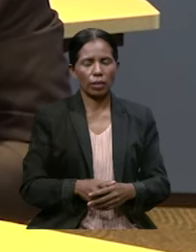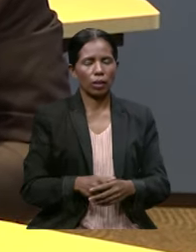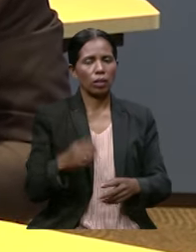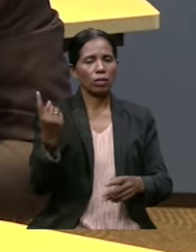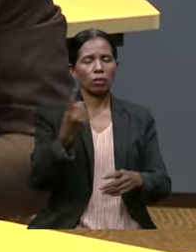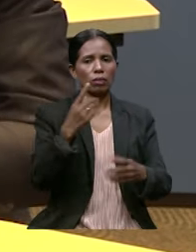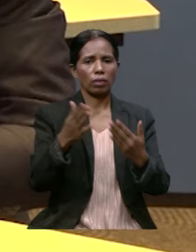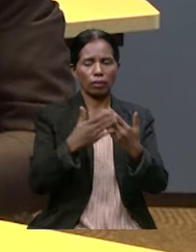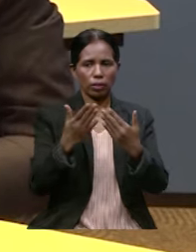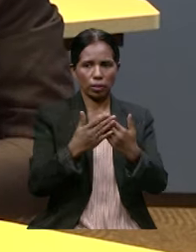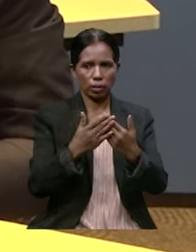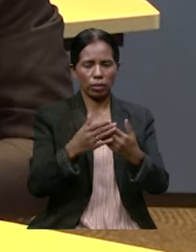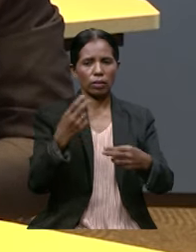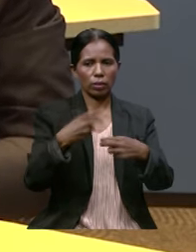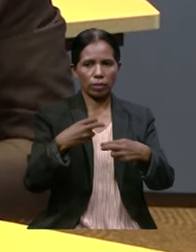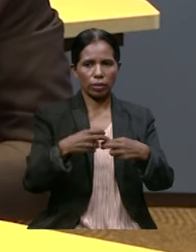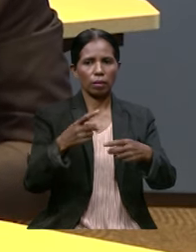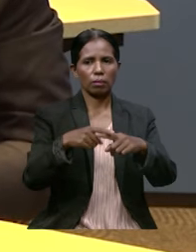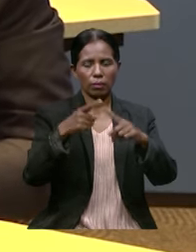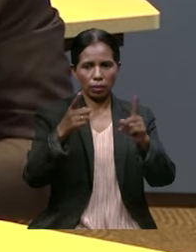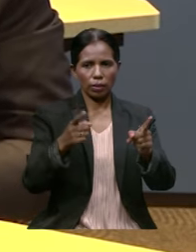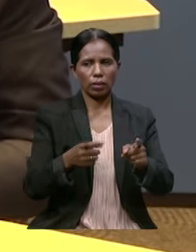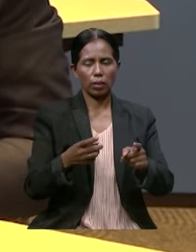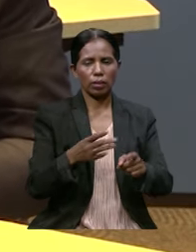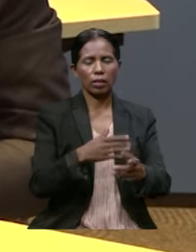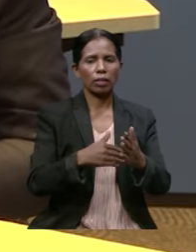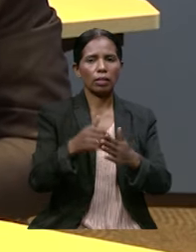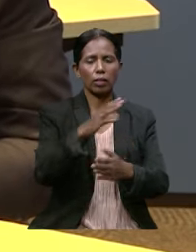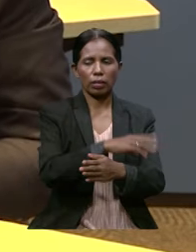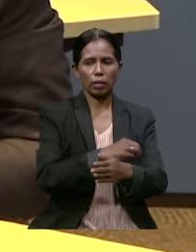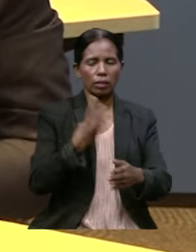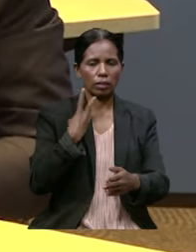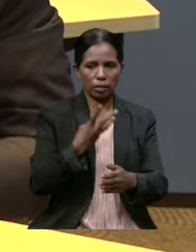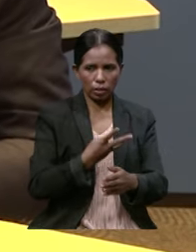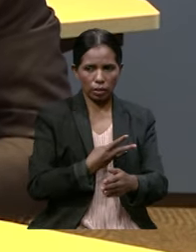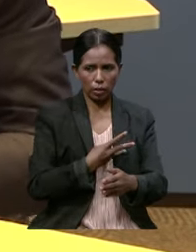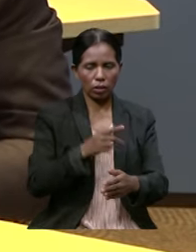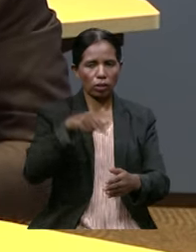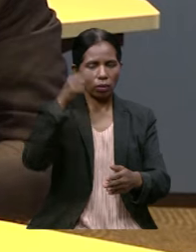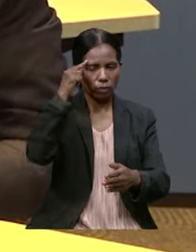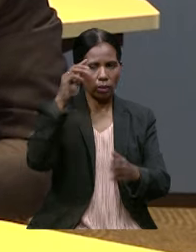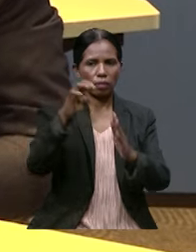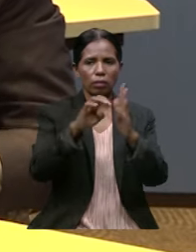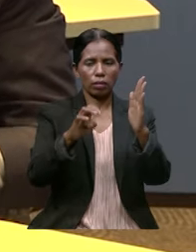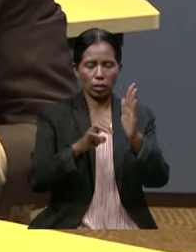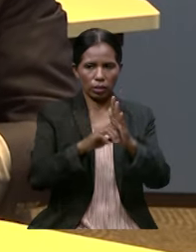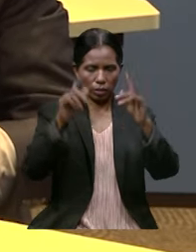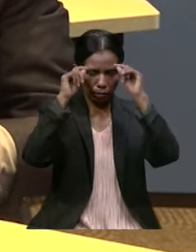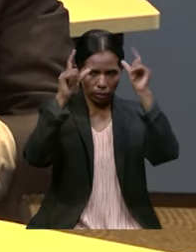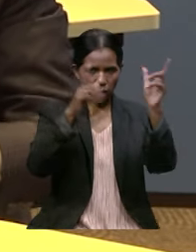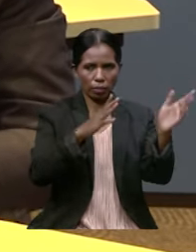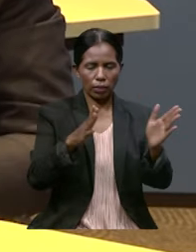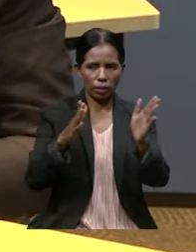laos fasi e demos laos difícil vai ver depende ita governo estado Timor-Leste at